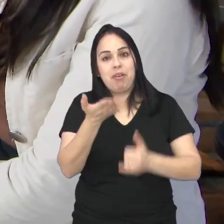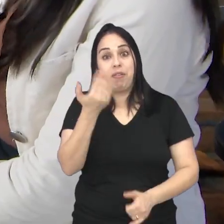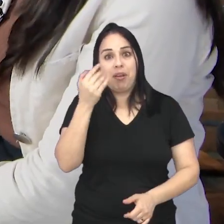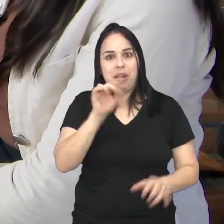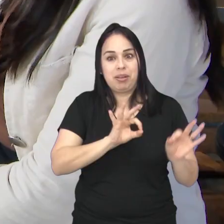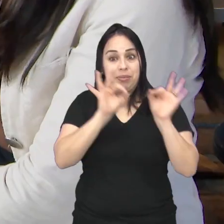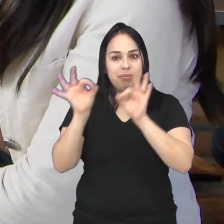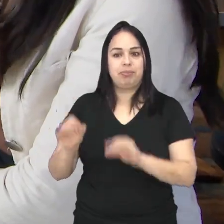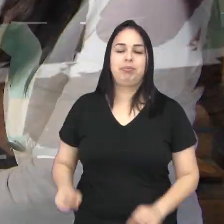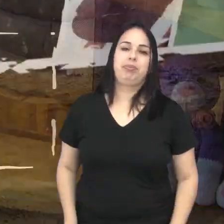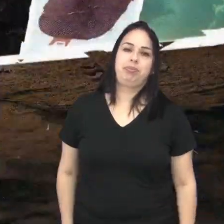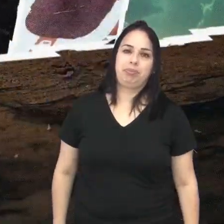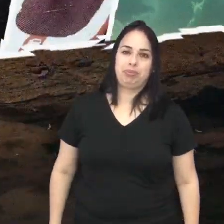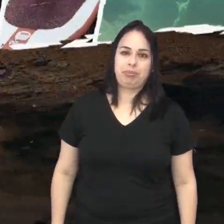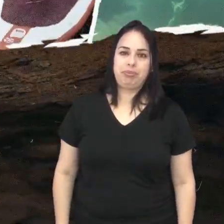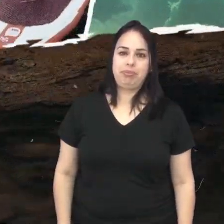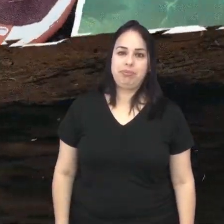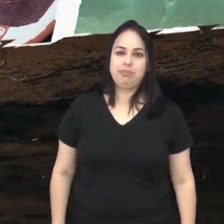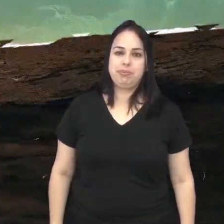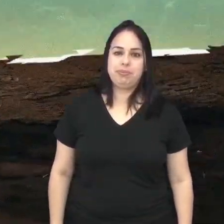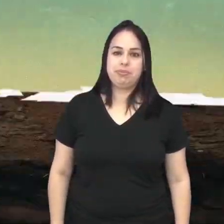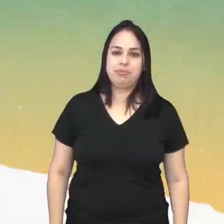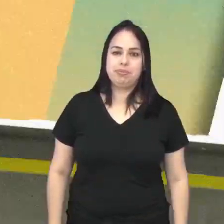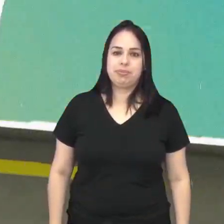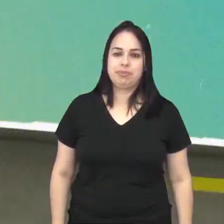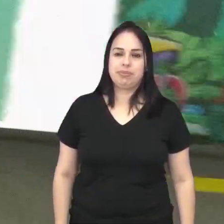Então vamos ver o que vem por aí.